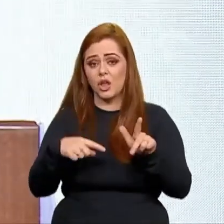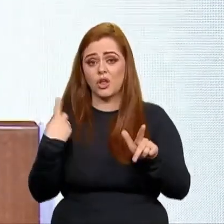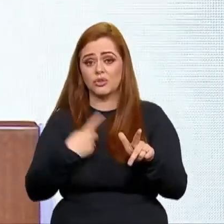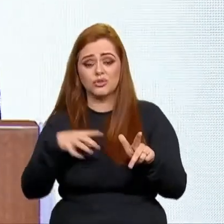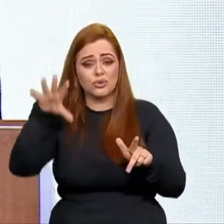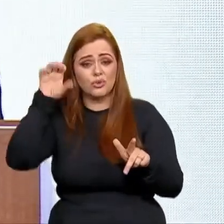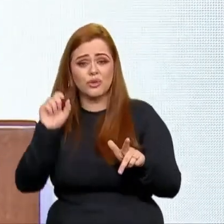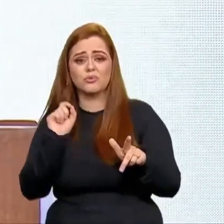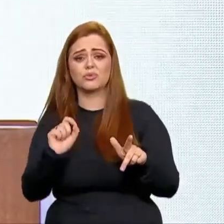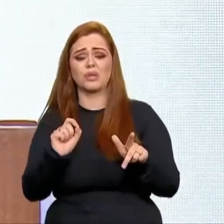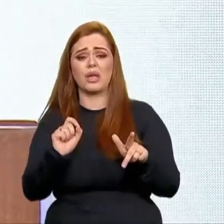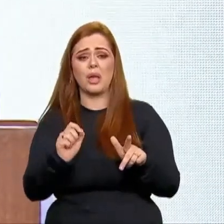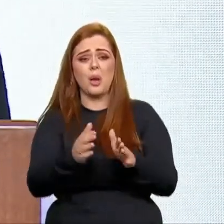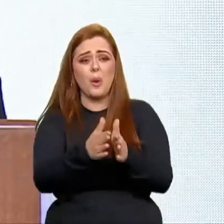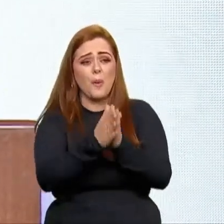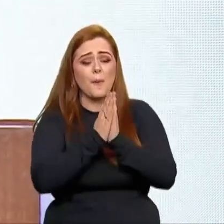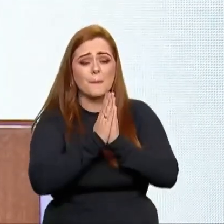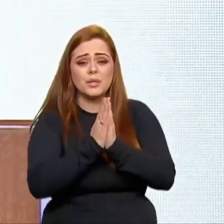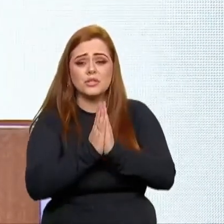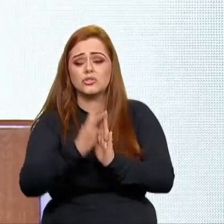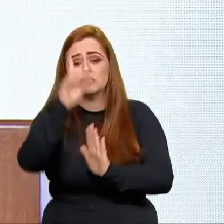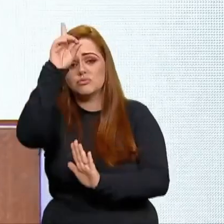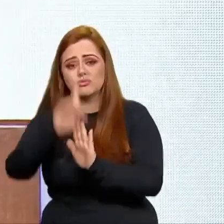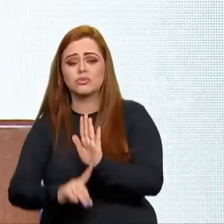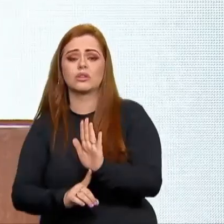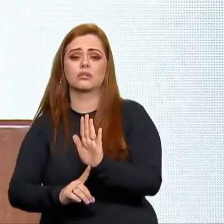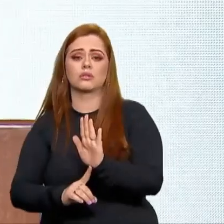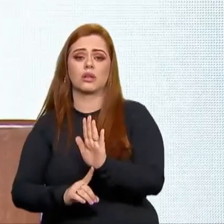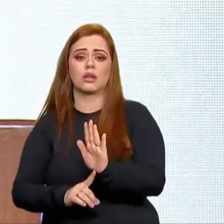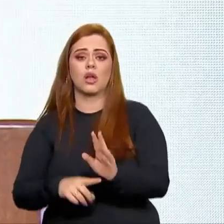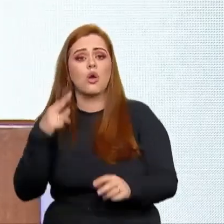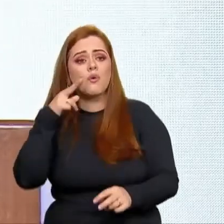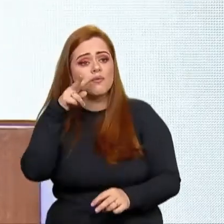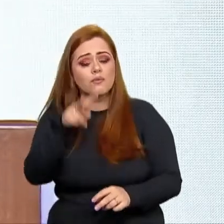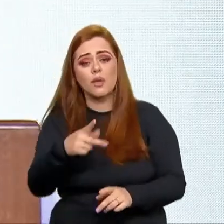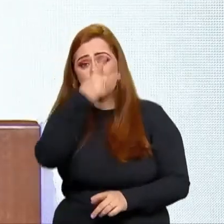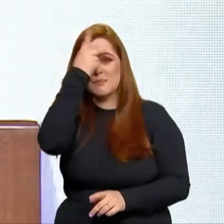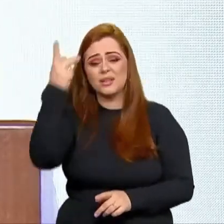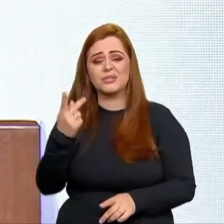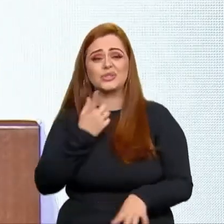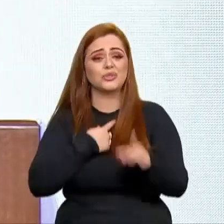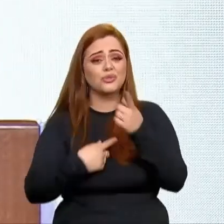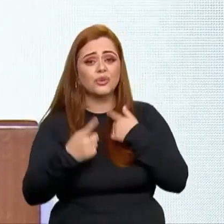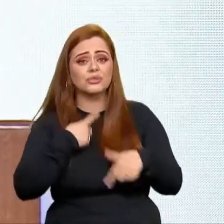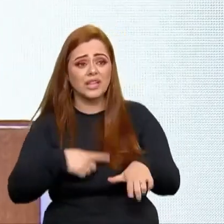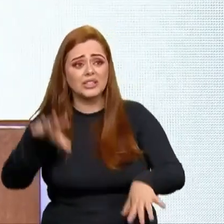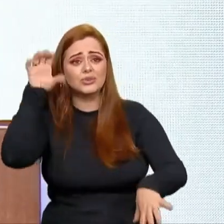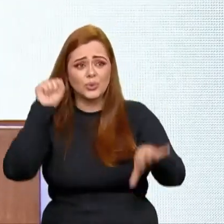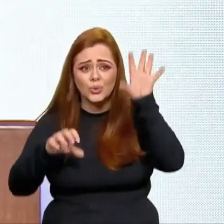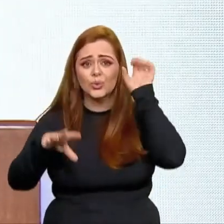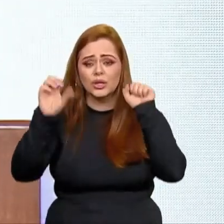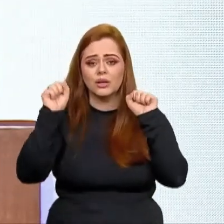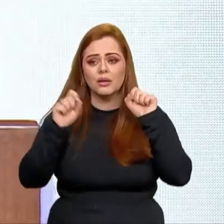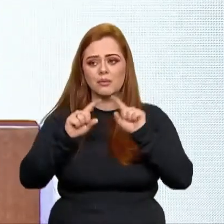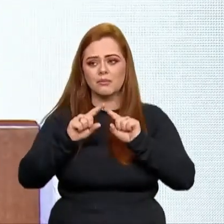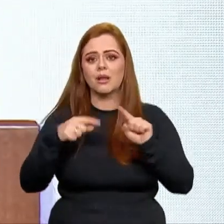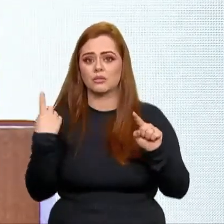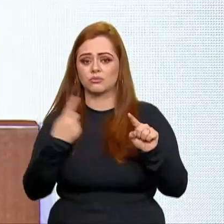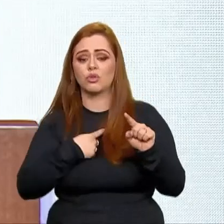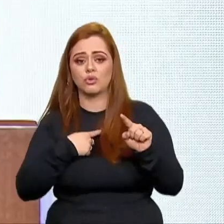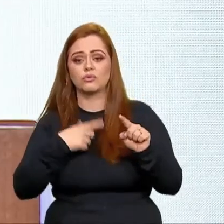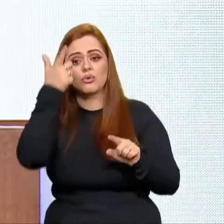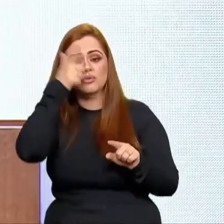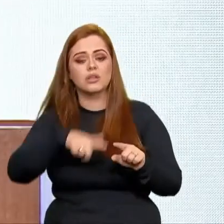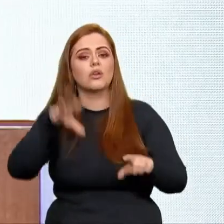um verdadeiro clamor pelos seus direitos. Vimos pessoas que estavam com vontade de serem ouvidas e nós ouvimos. O